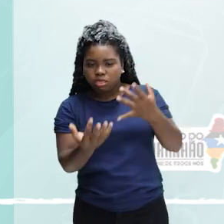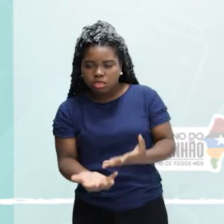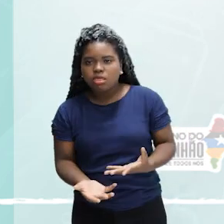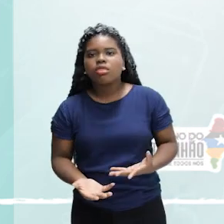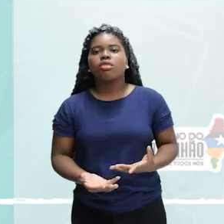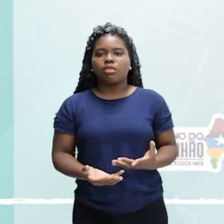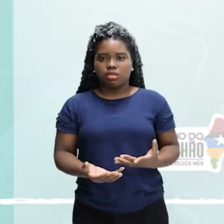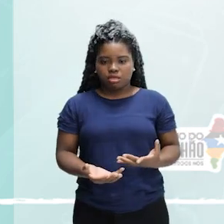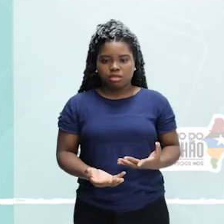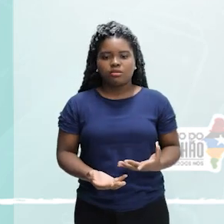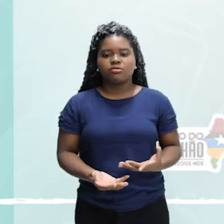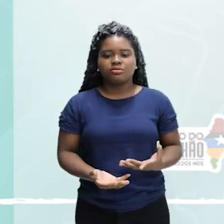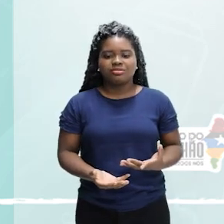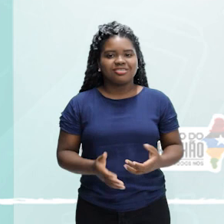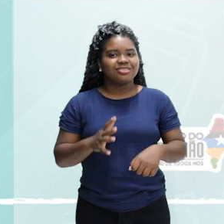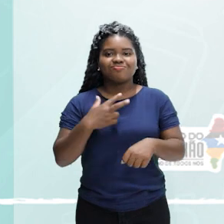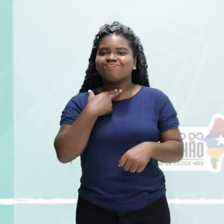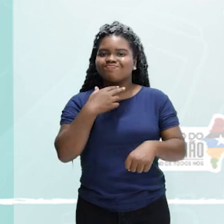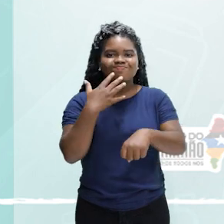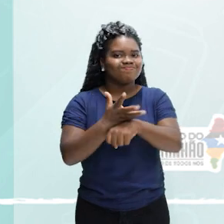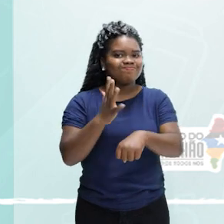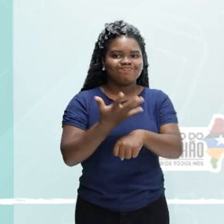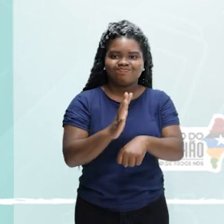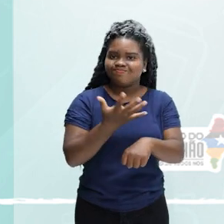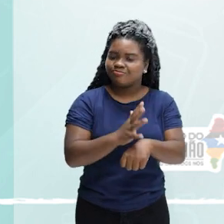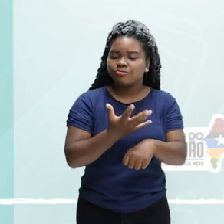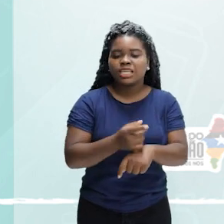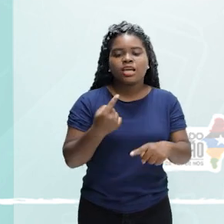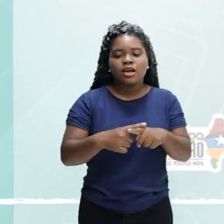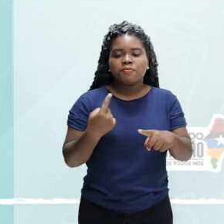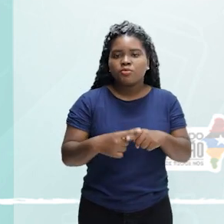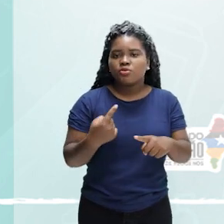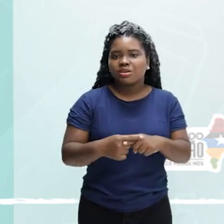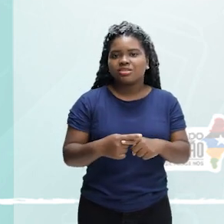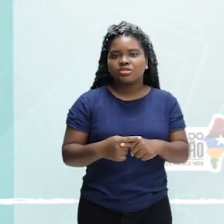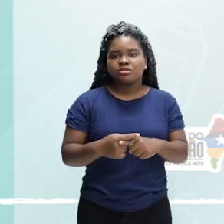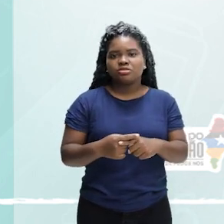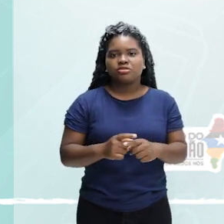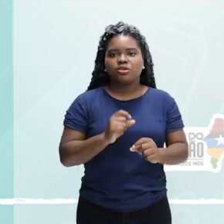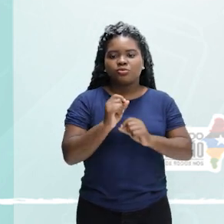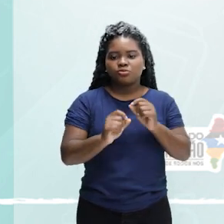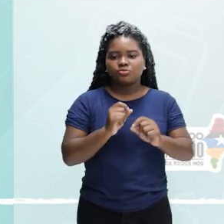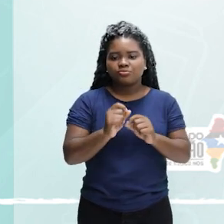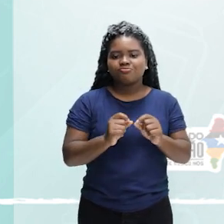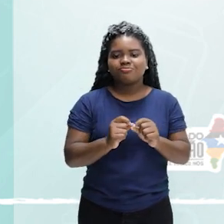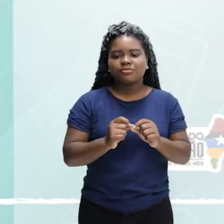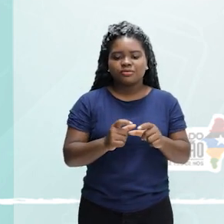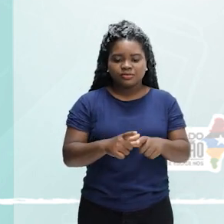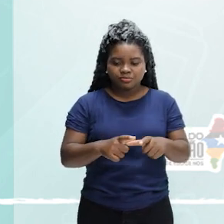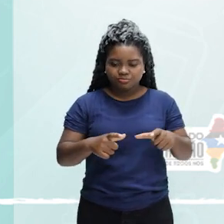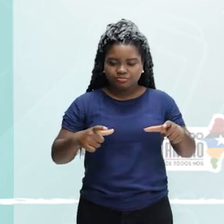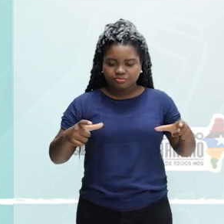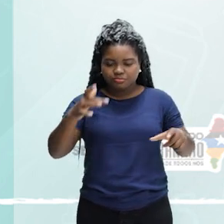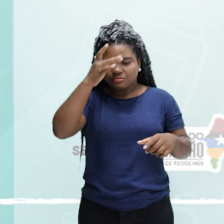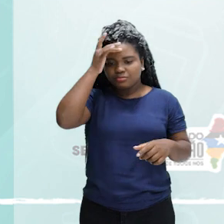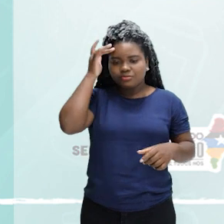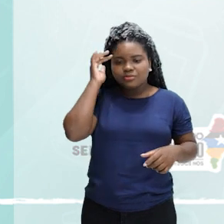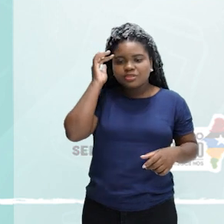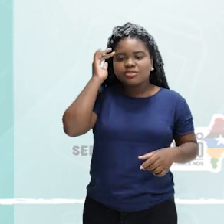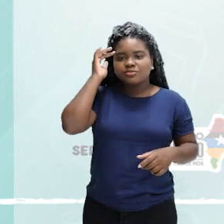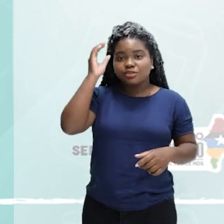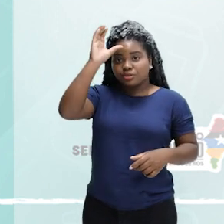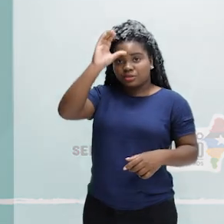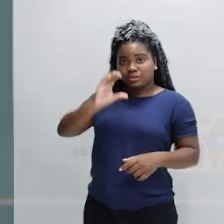tornou-se impraticável. Até mesmo pela quantidade de pessoas que passam a ser consideradas cidadãs a partir do